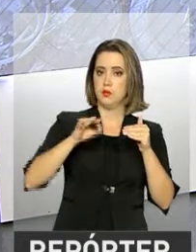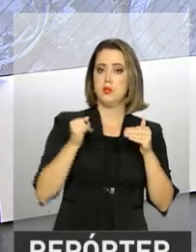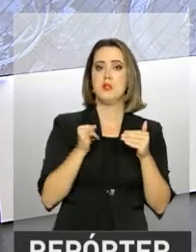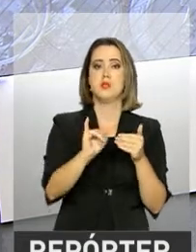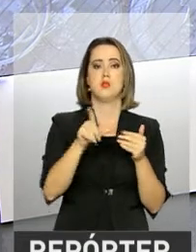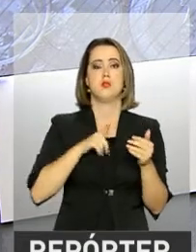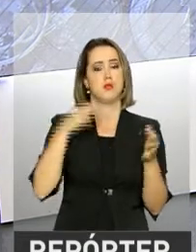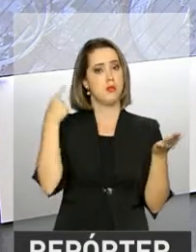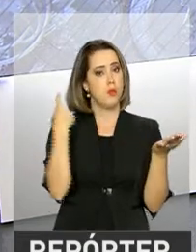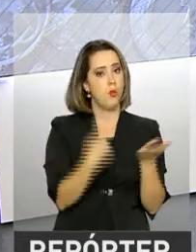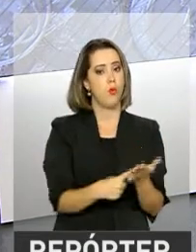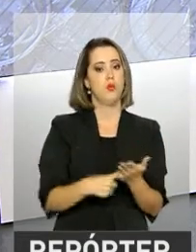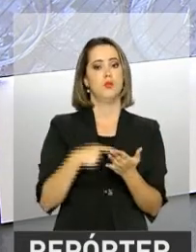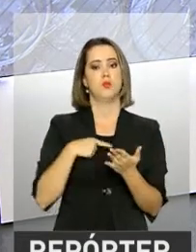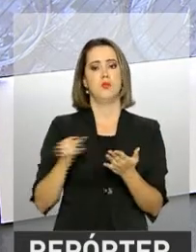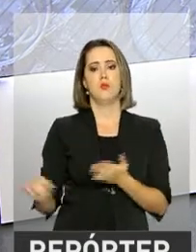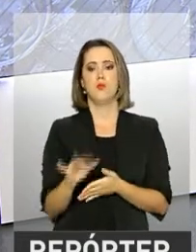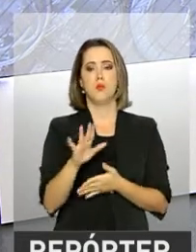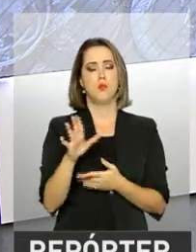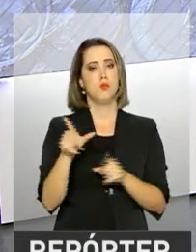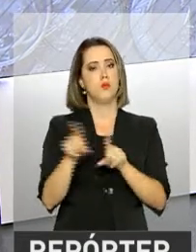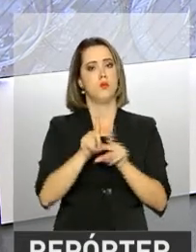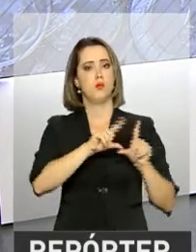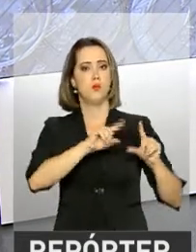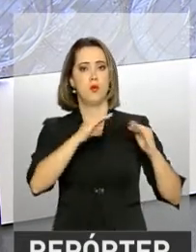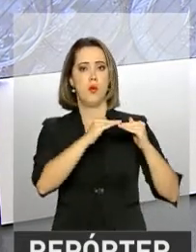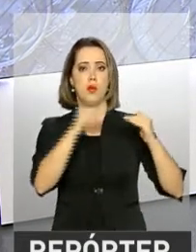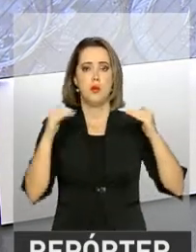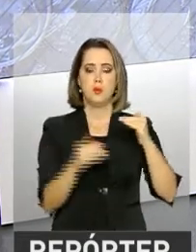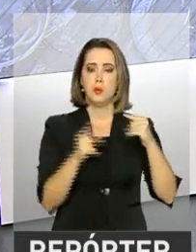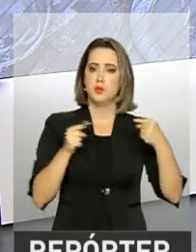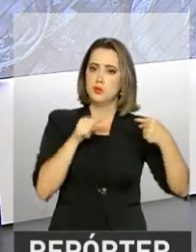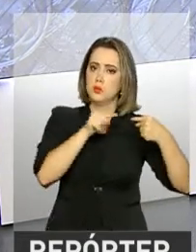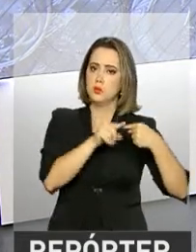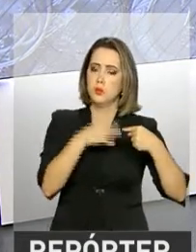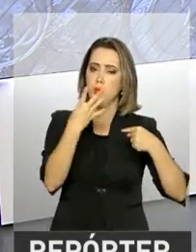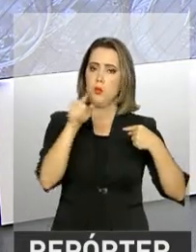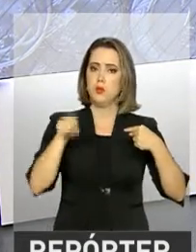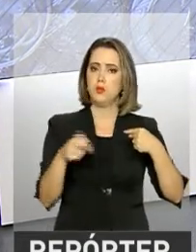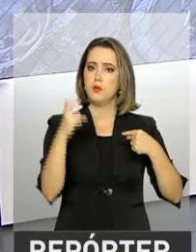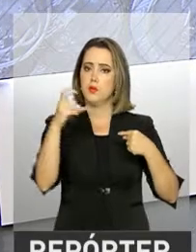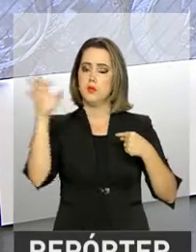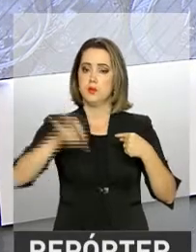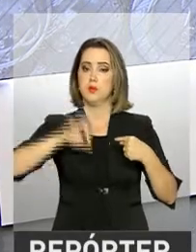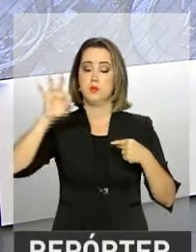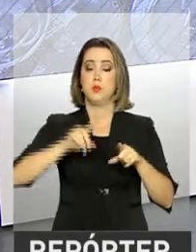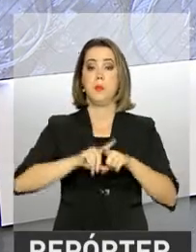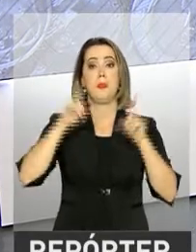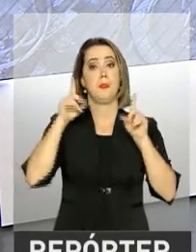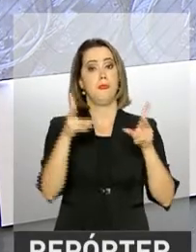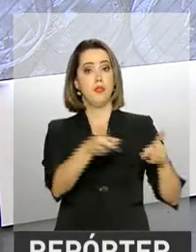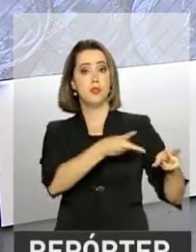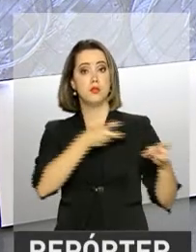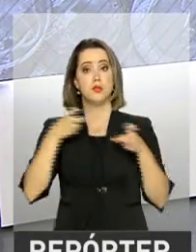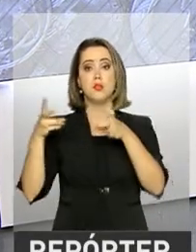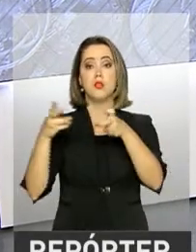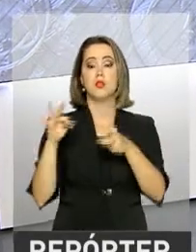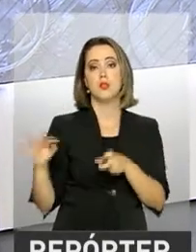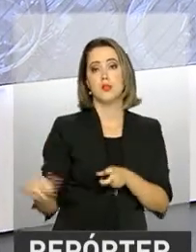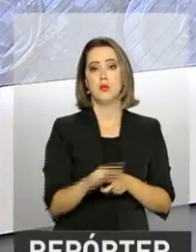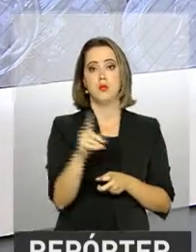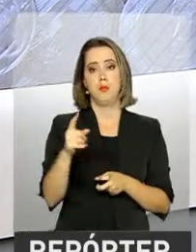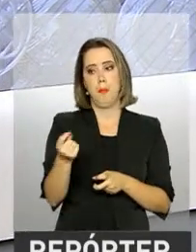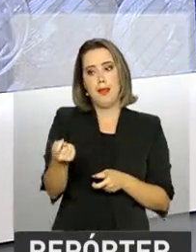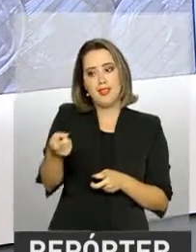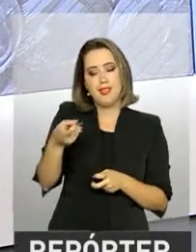projeção o índice ficar abaixo do centro da meta que é de 4 e meio por cento já a expectativa para a taxa básica de